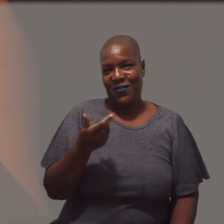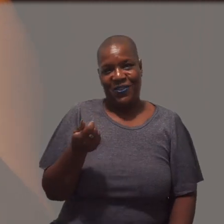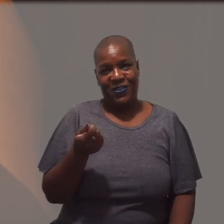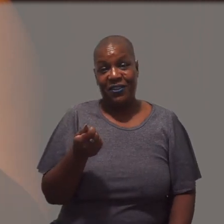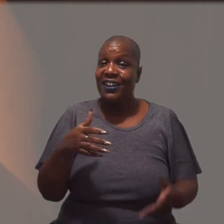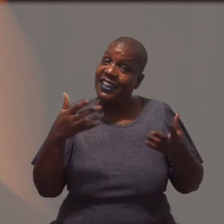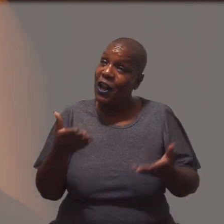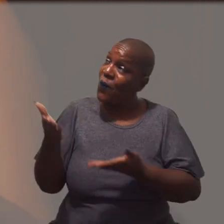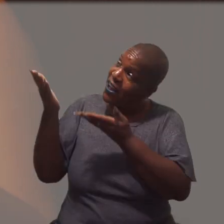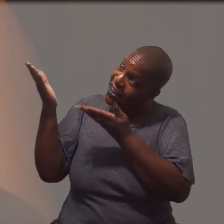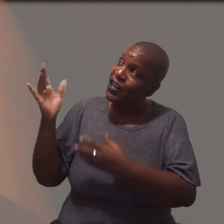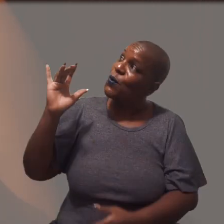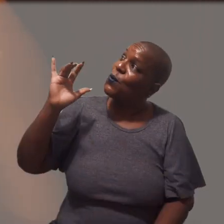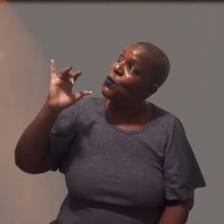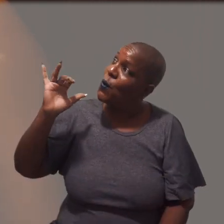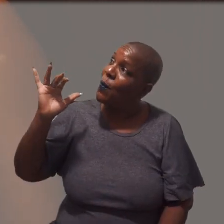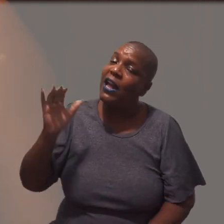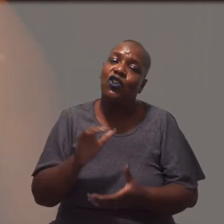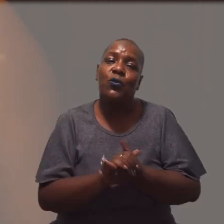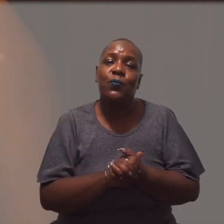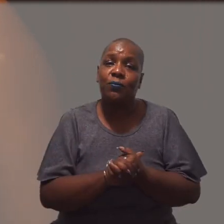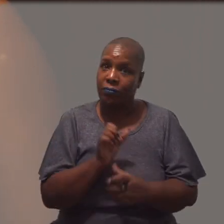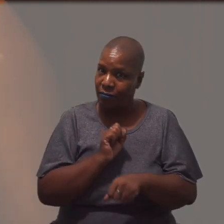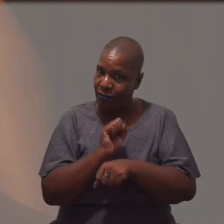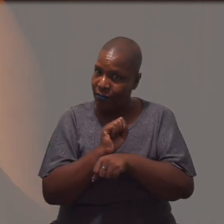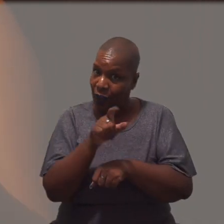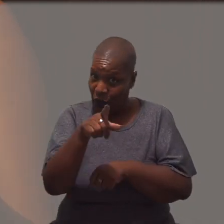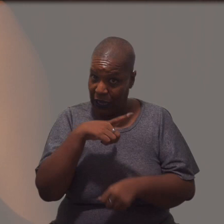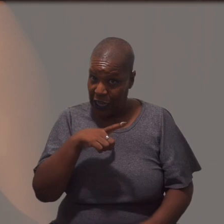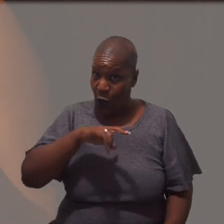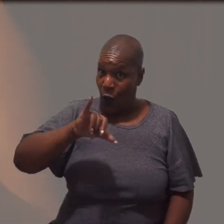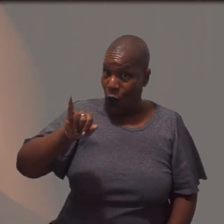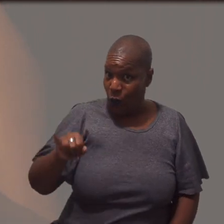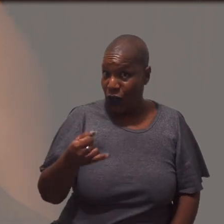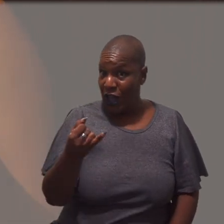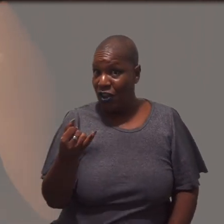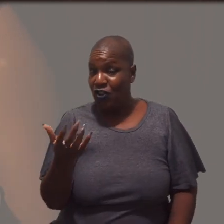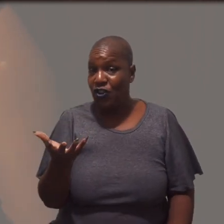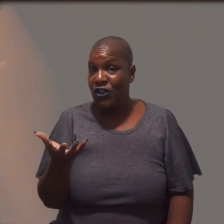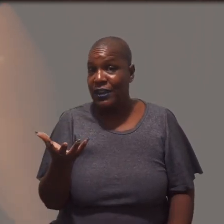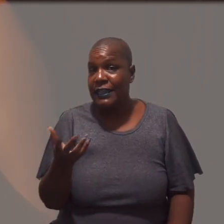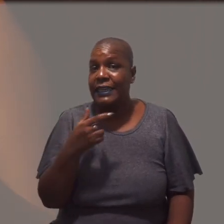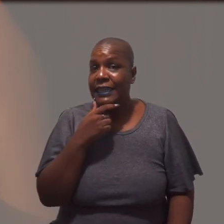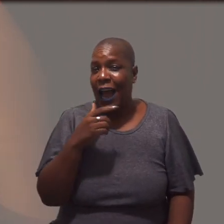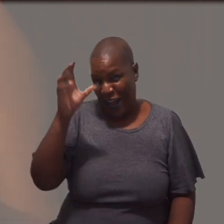maravilhoso. Então, esse é o trompete. E espero que, se você tiver a oportunidade